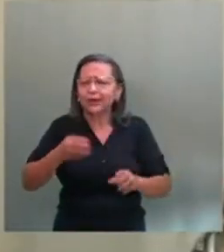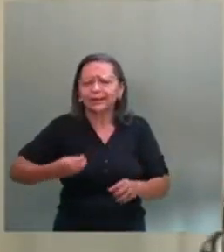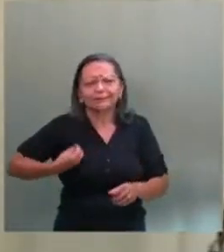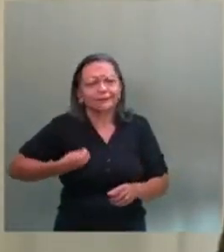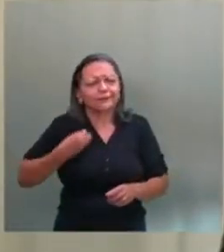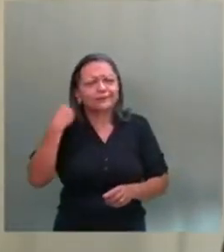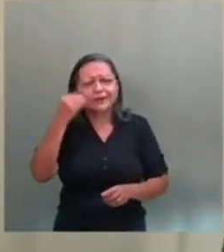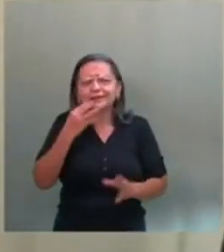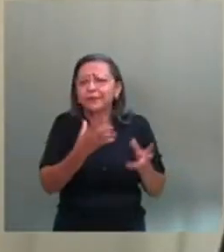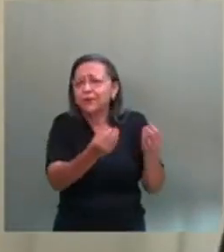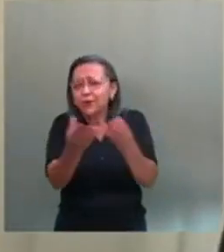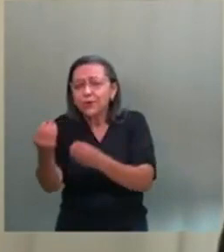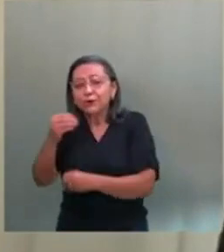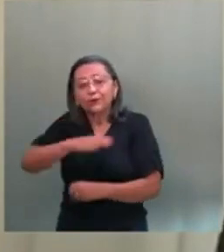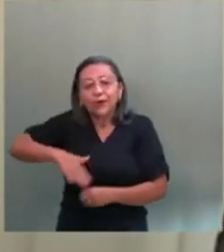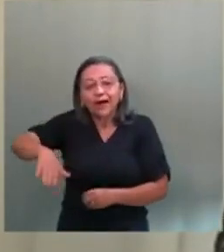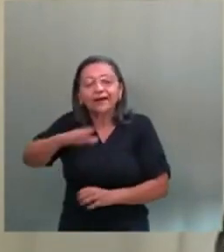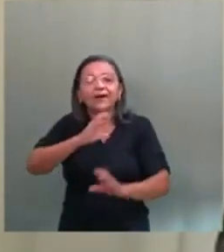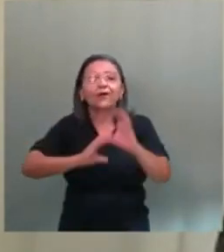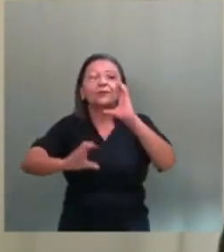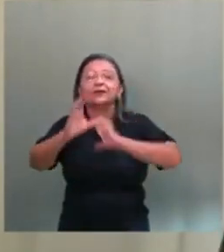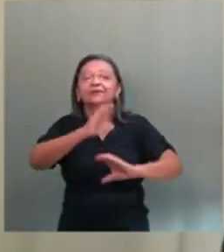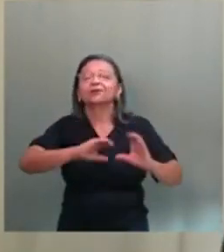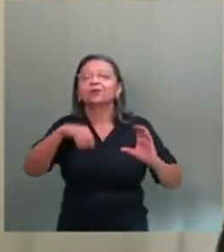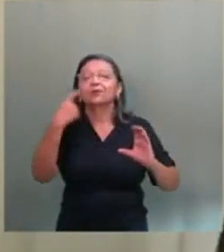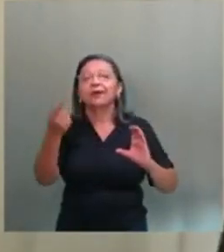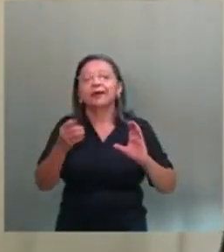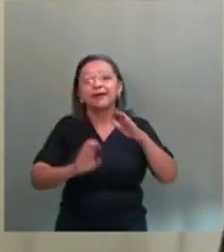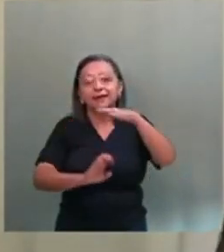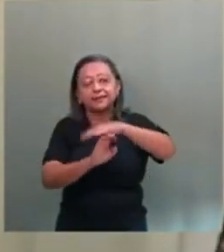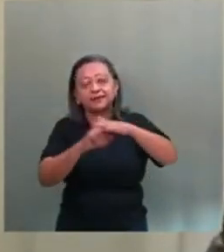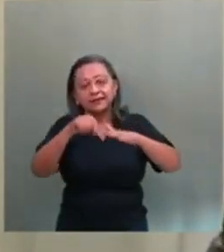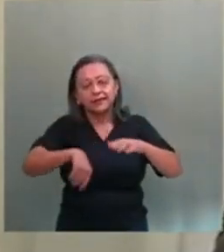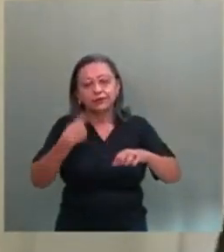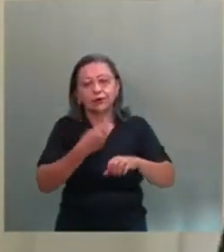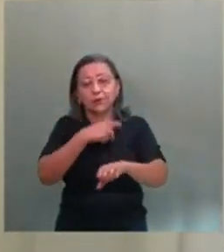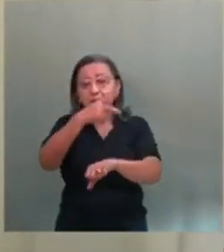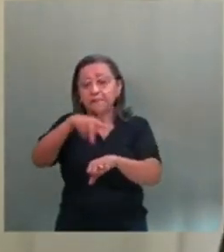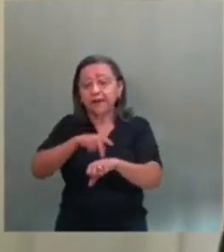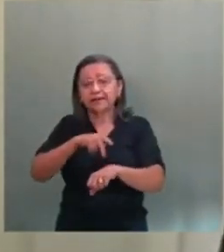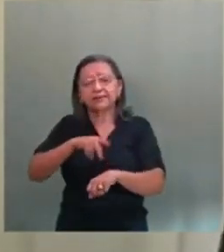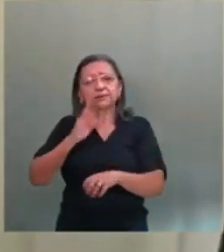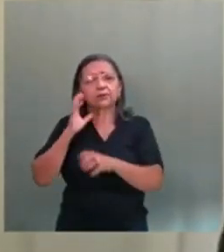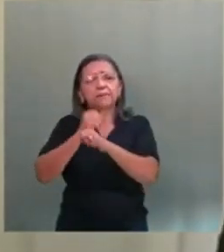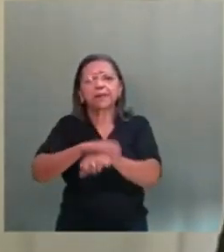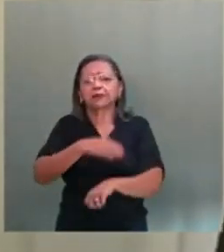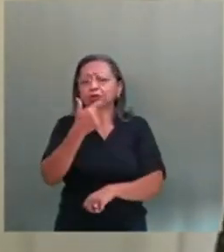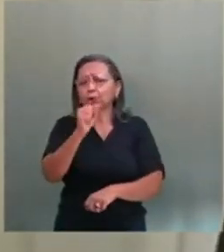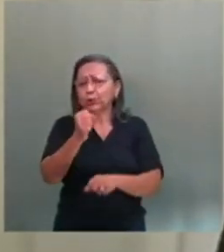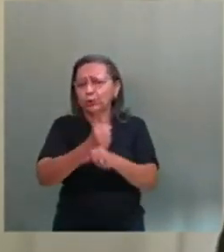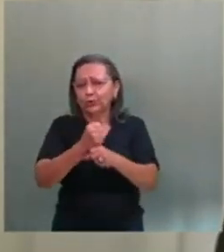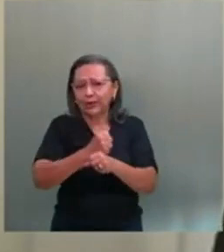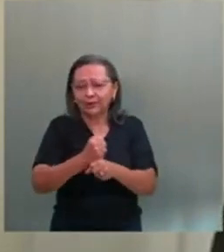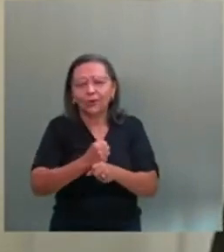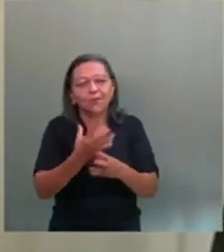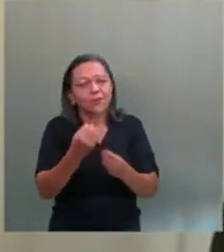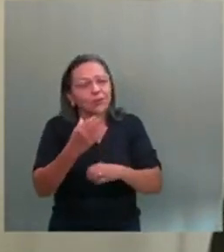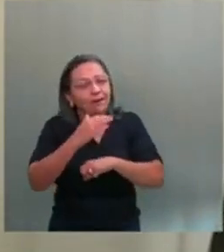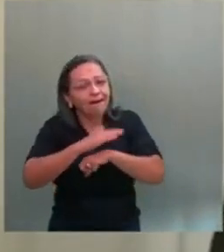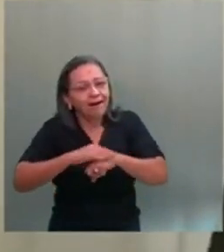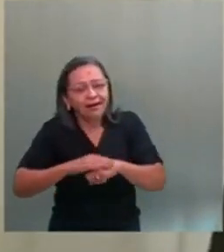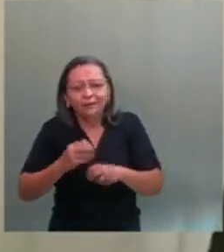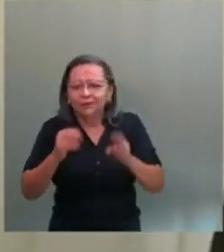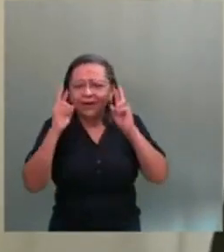aquele universo da comunicação numa grande emissora aqui do nosso país durante mais de 8 anos, então, assim, muito carinho,